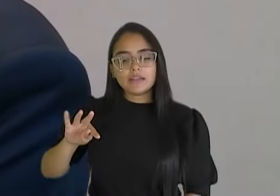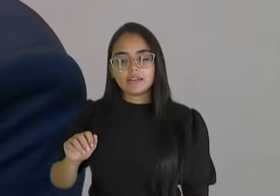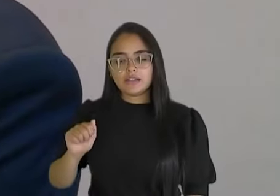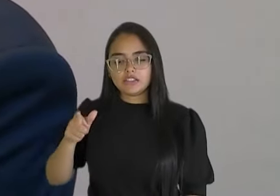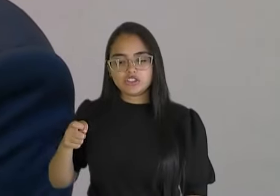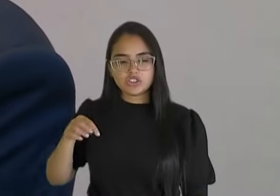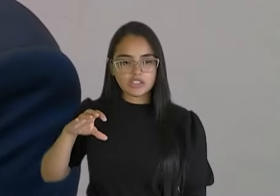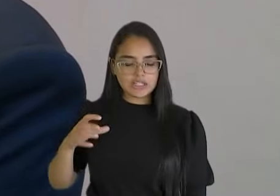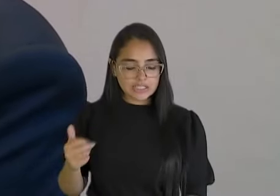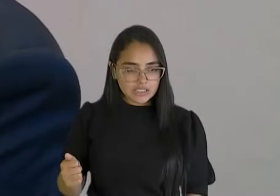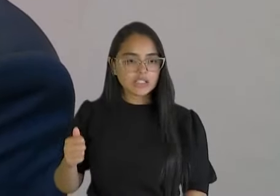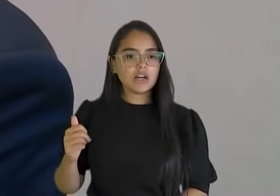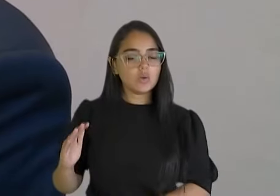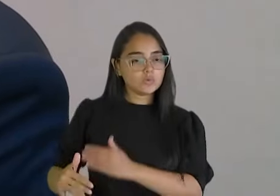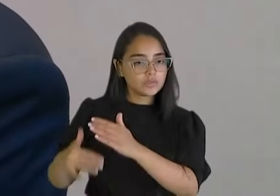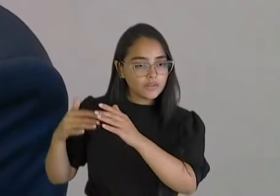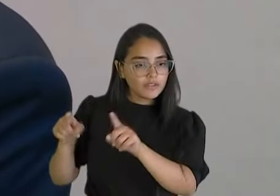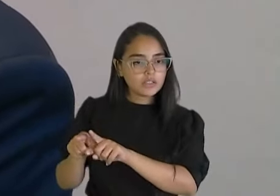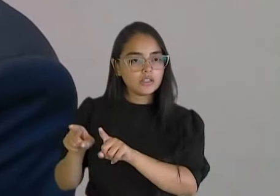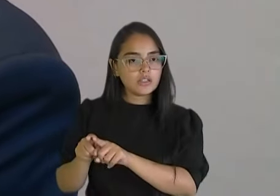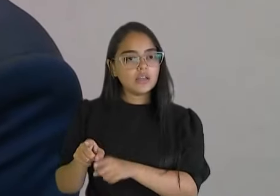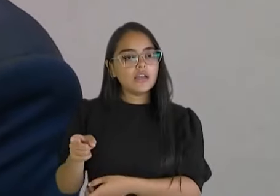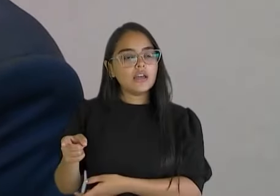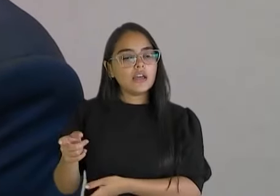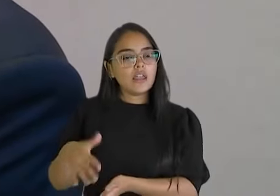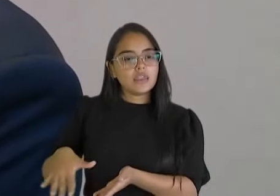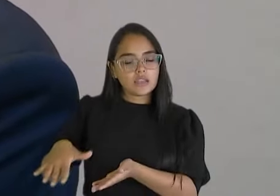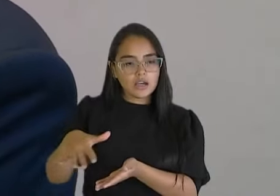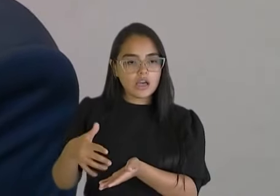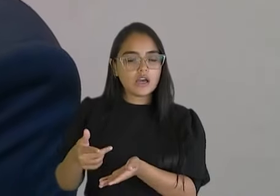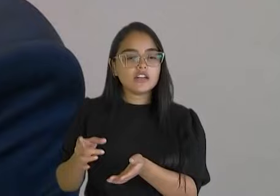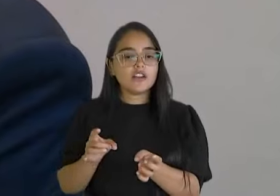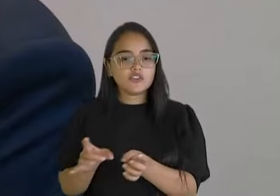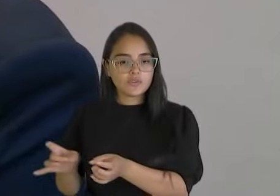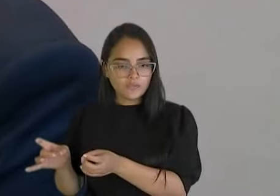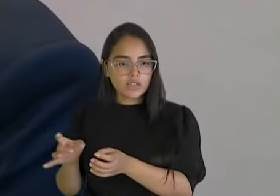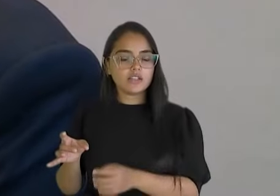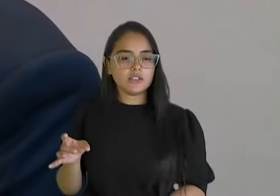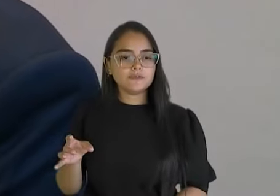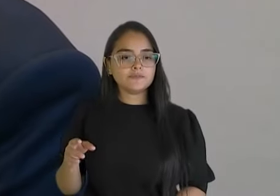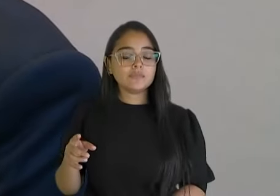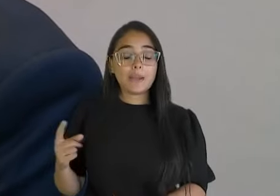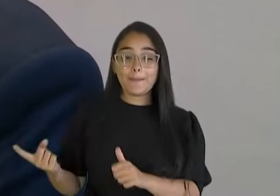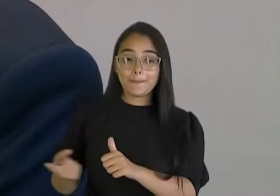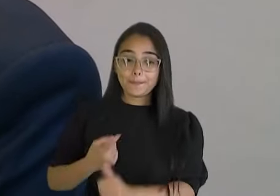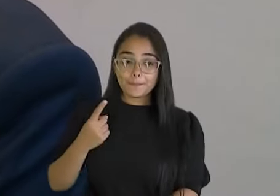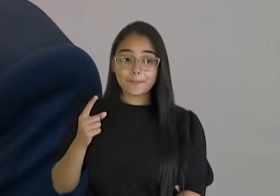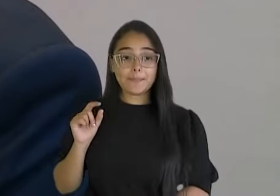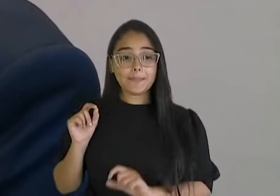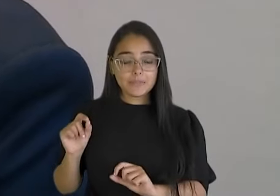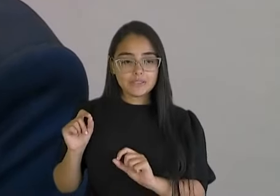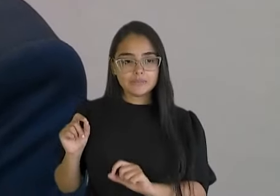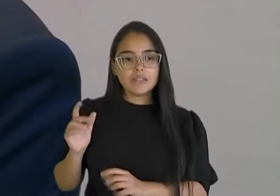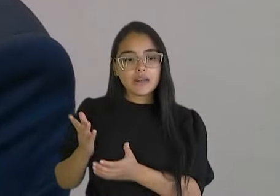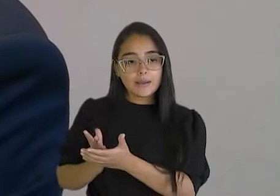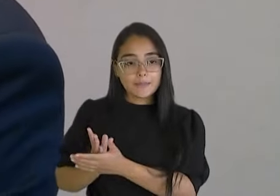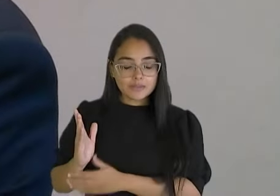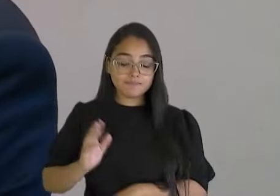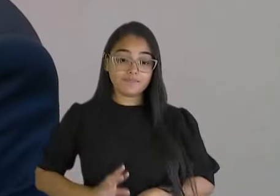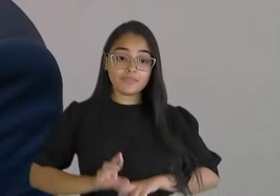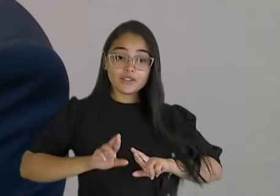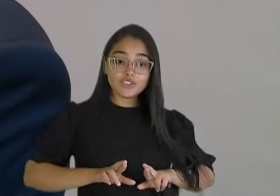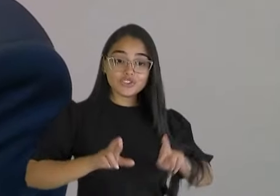dos desenvolvedores, a comercialização desses jogos eletrônicos. Então, nós temos essa primeira regulação.